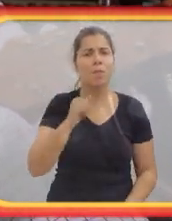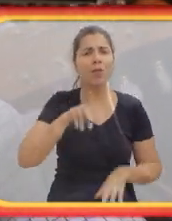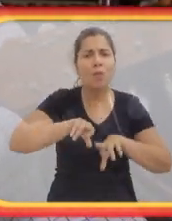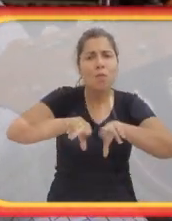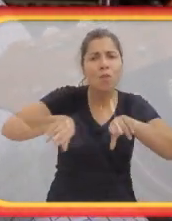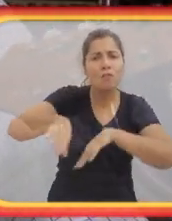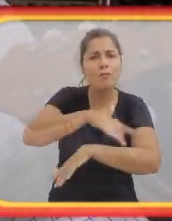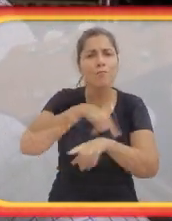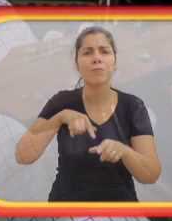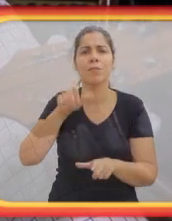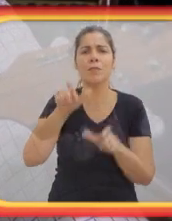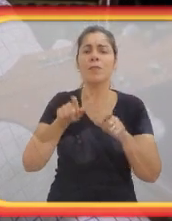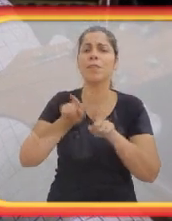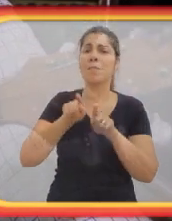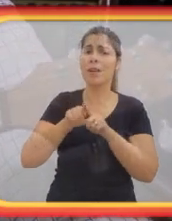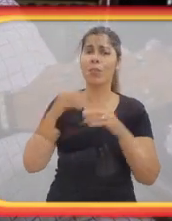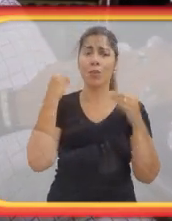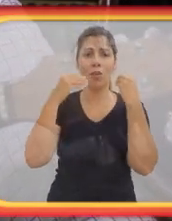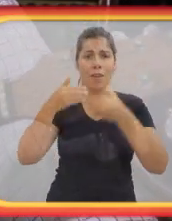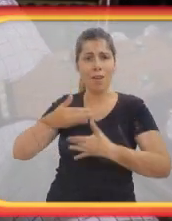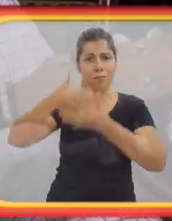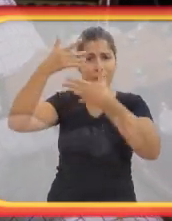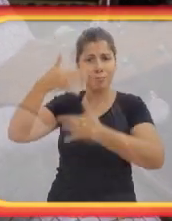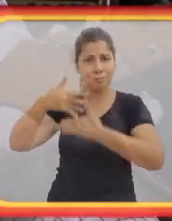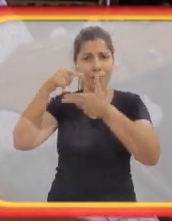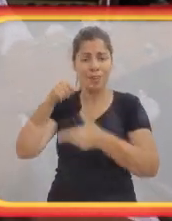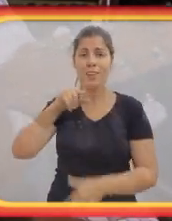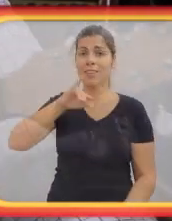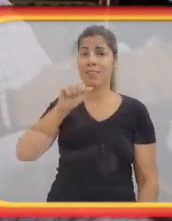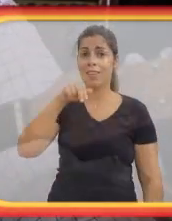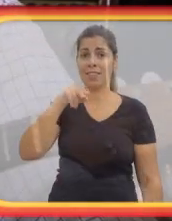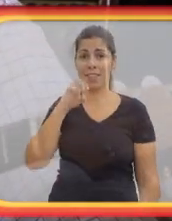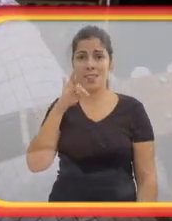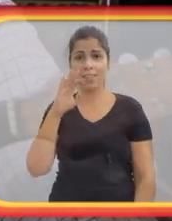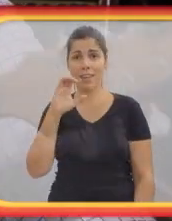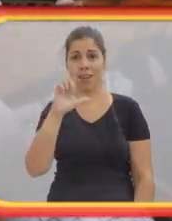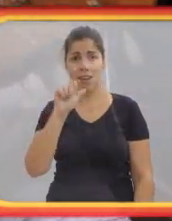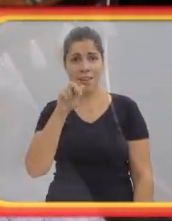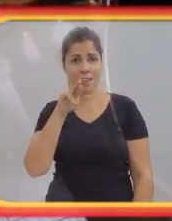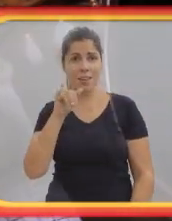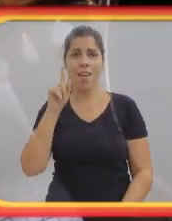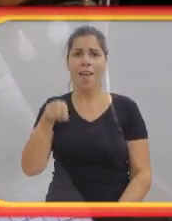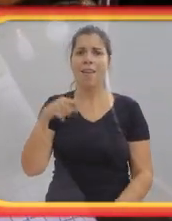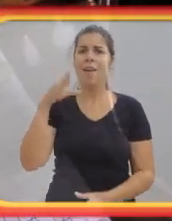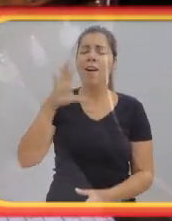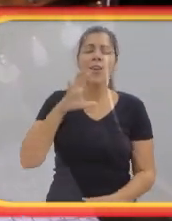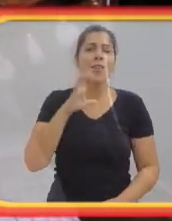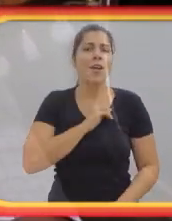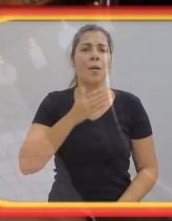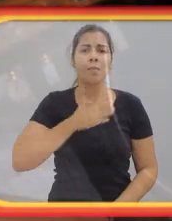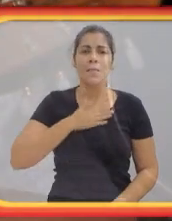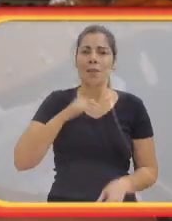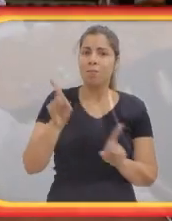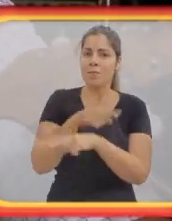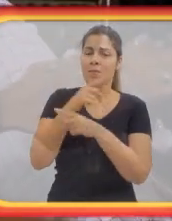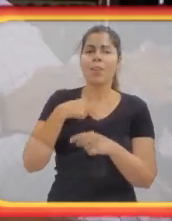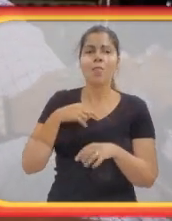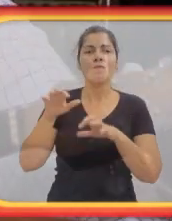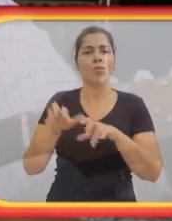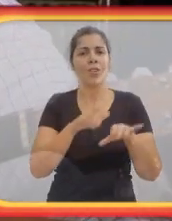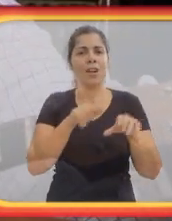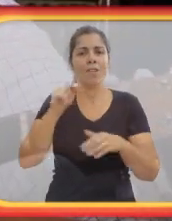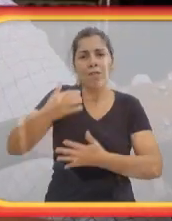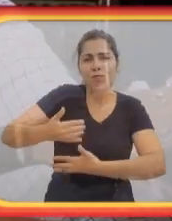disco. Ele é tocado com piano elétrico, sintetizador, fazendo nisso, nessas coisas todas, com esse tipo